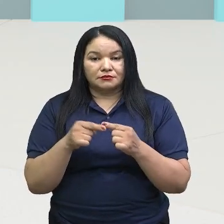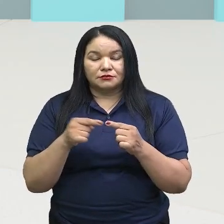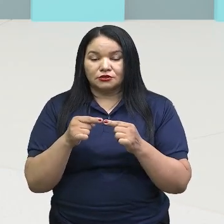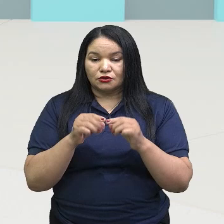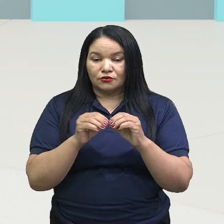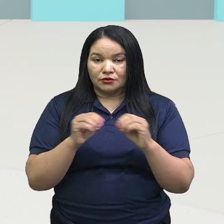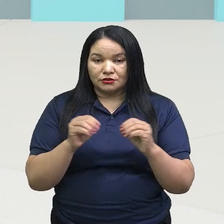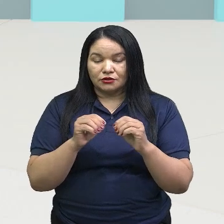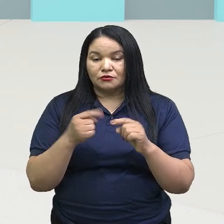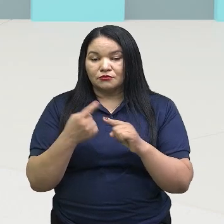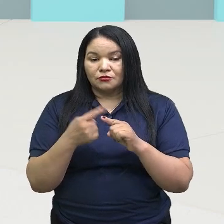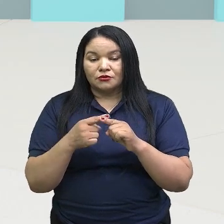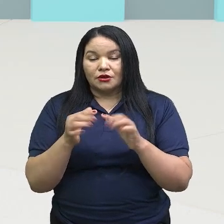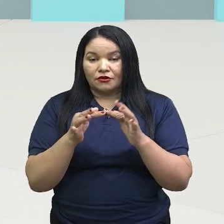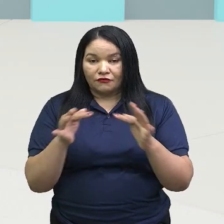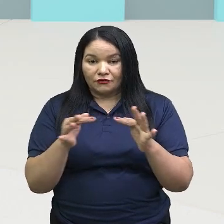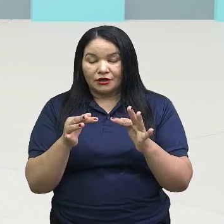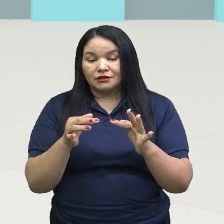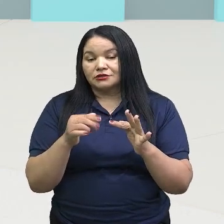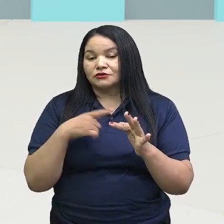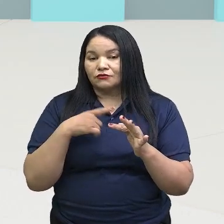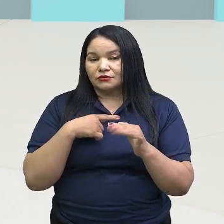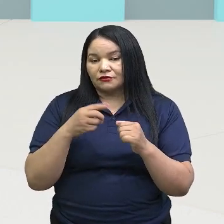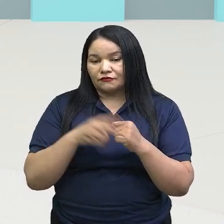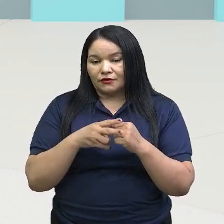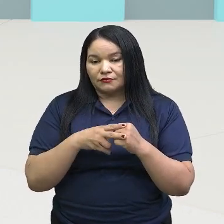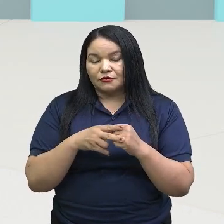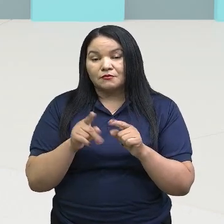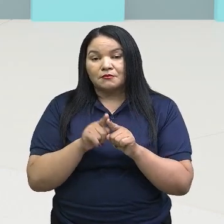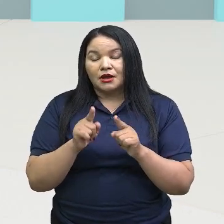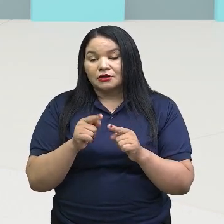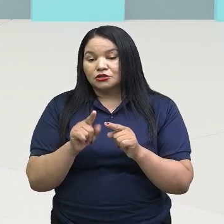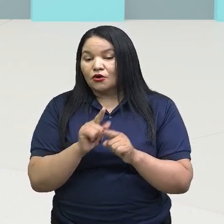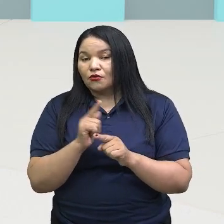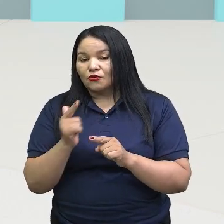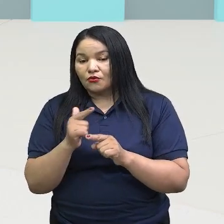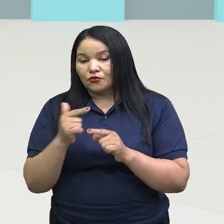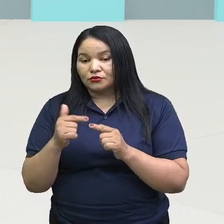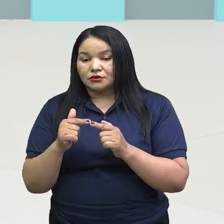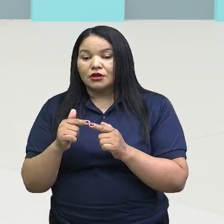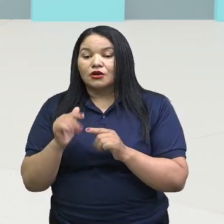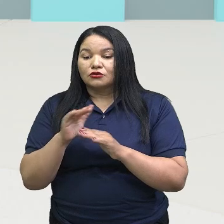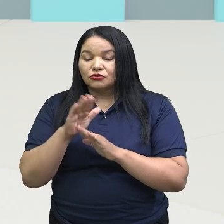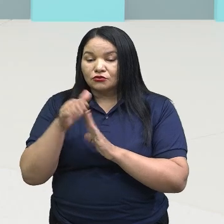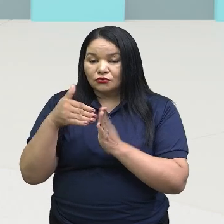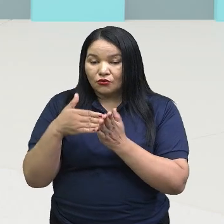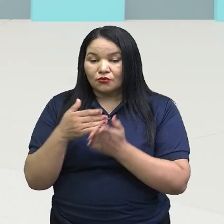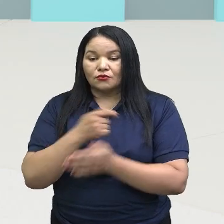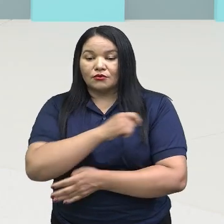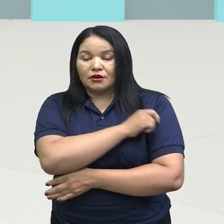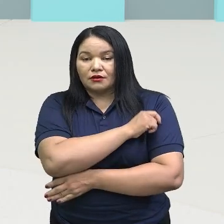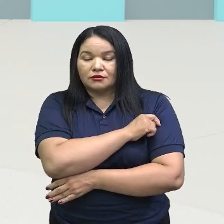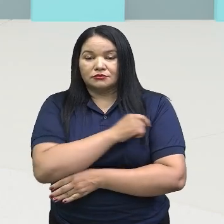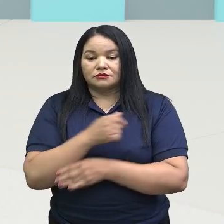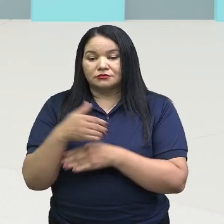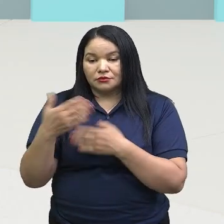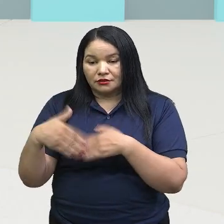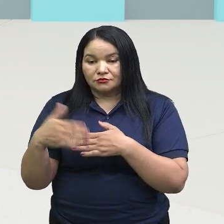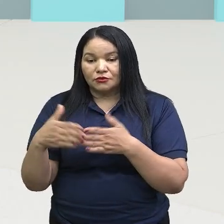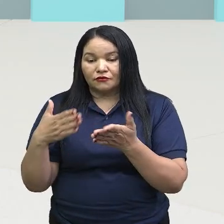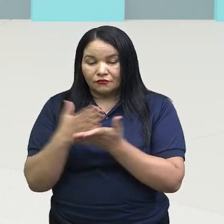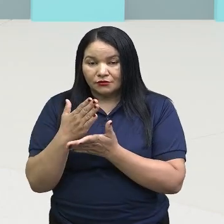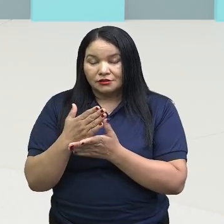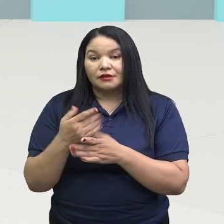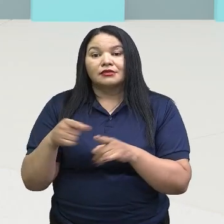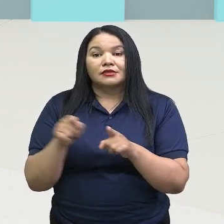uma frase com verbo, ok? Só que do outro lado, que todos os alunos vão passar na prova,